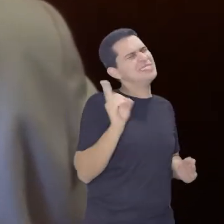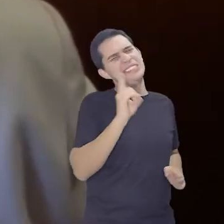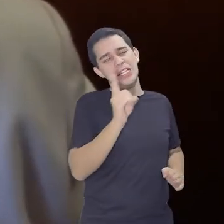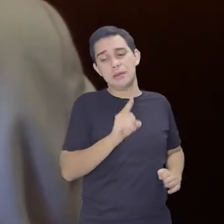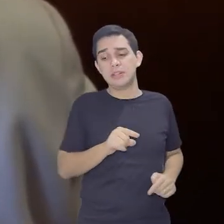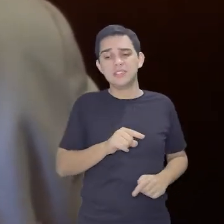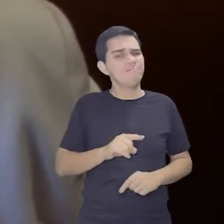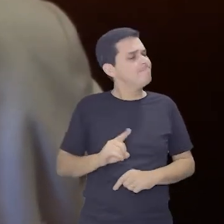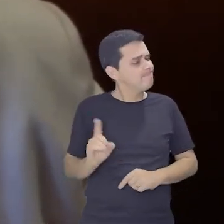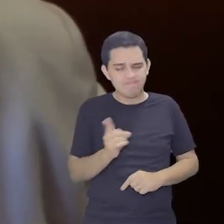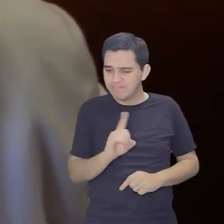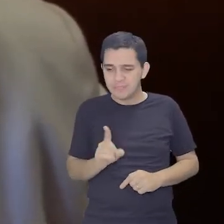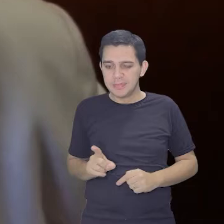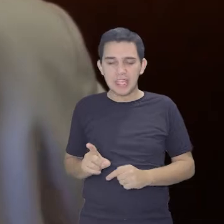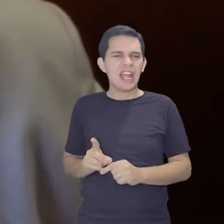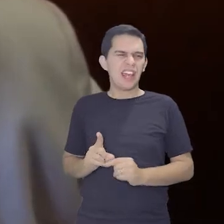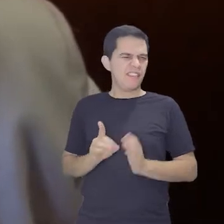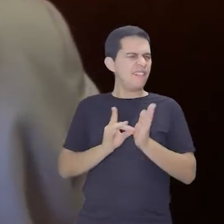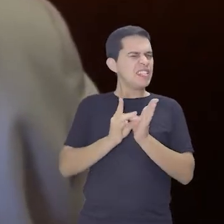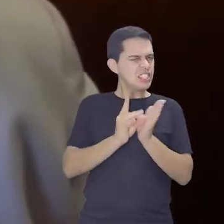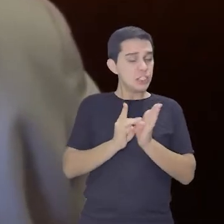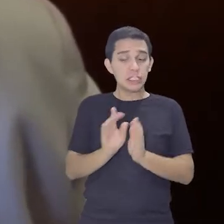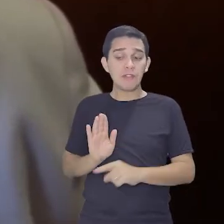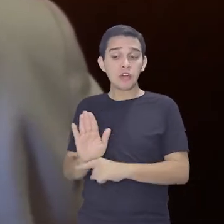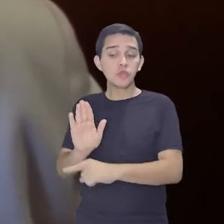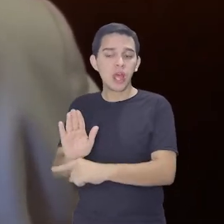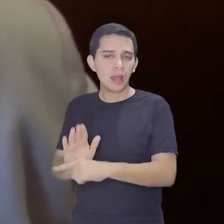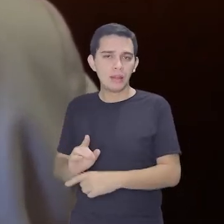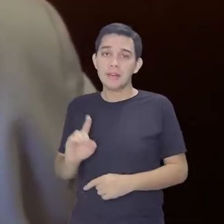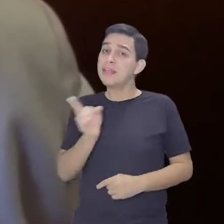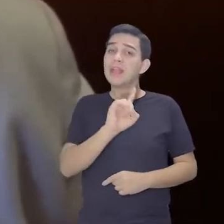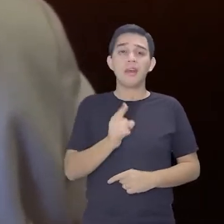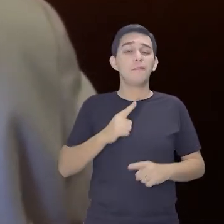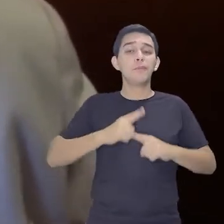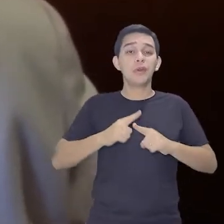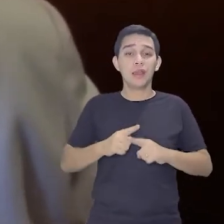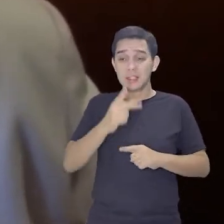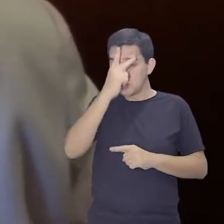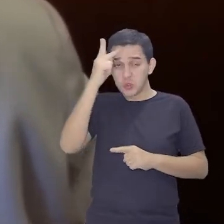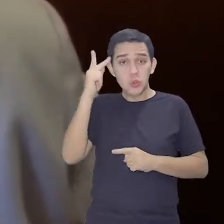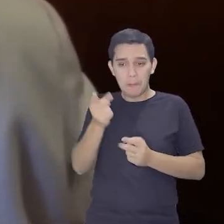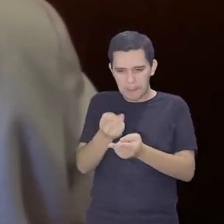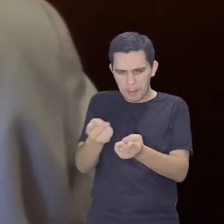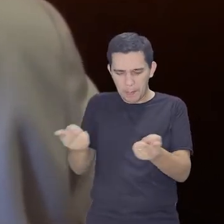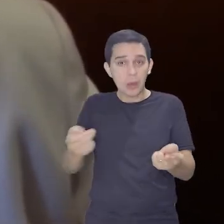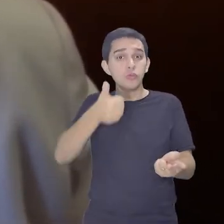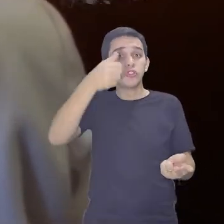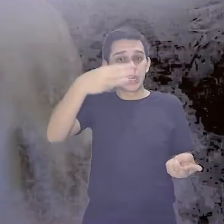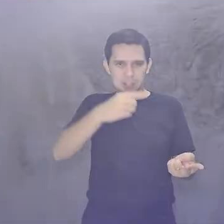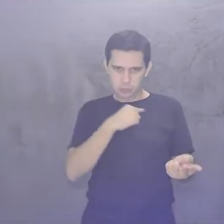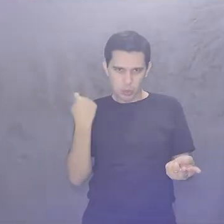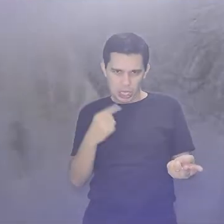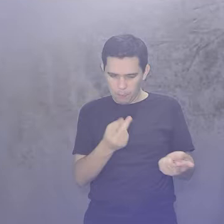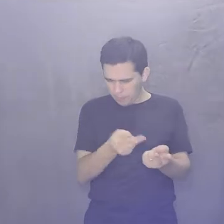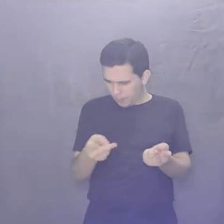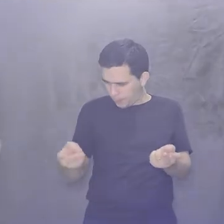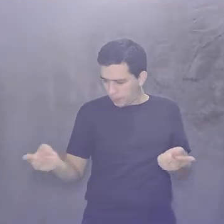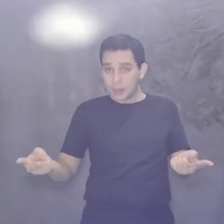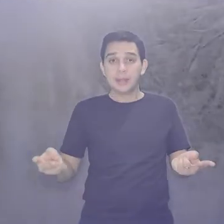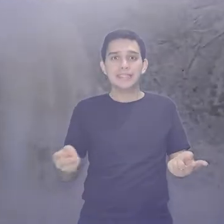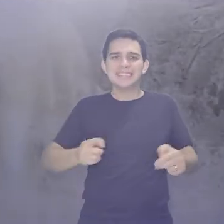razoável que, primeiro, as vítimas tiveram morte quase instantânea, tendo em vista as lesões que elas sofreram, né?